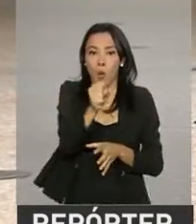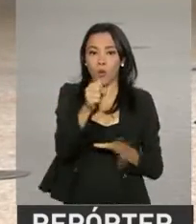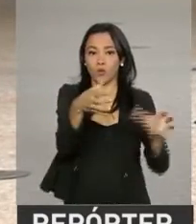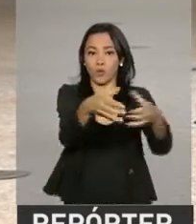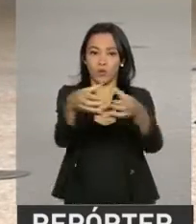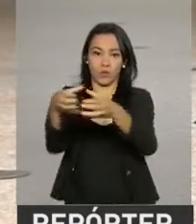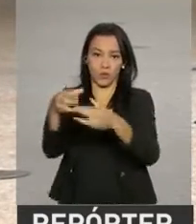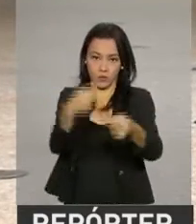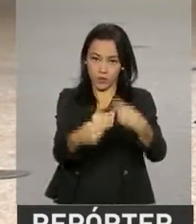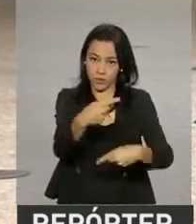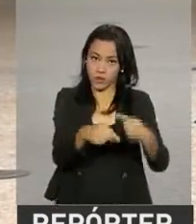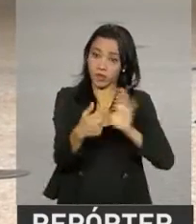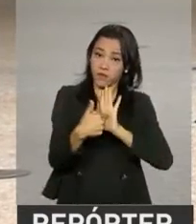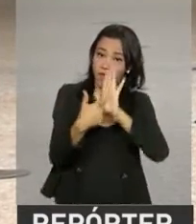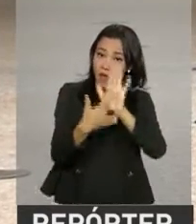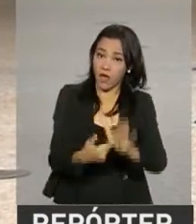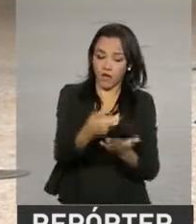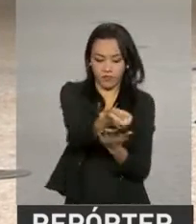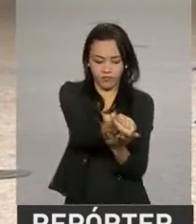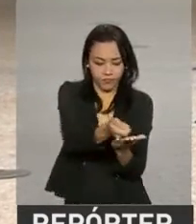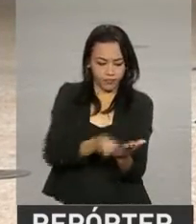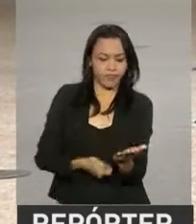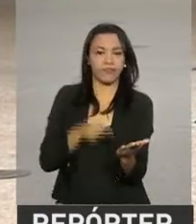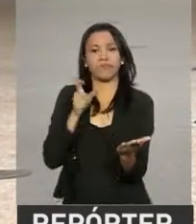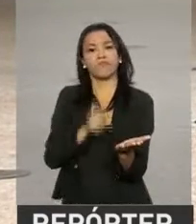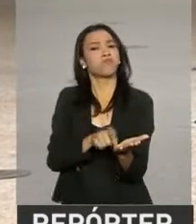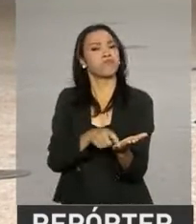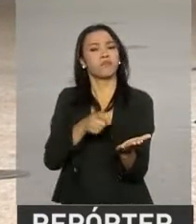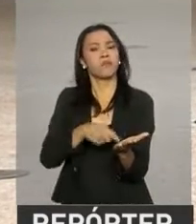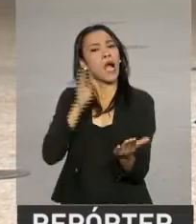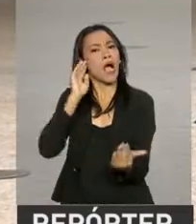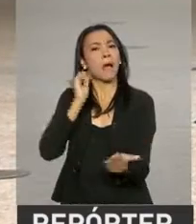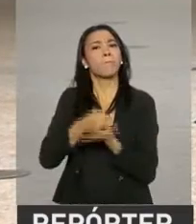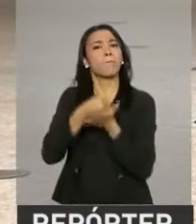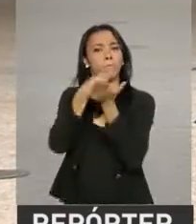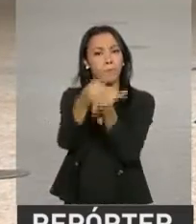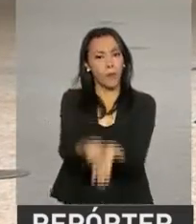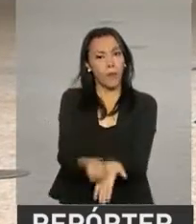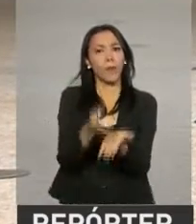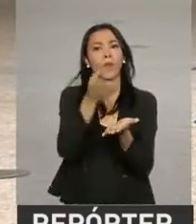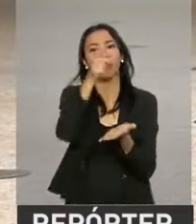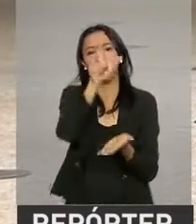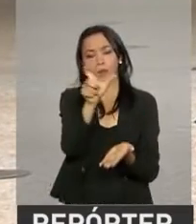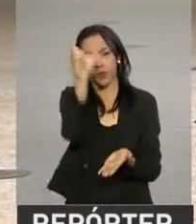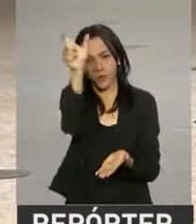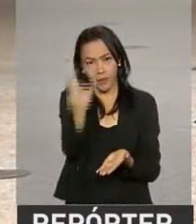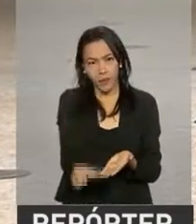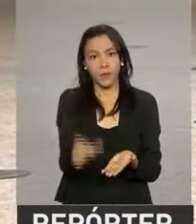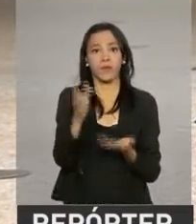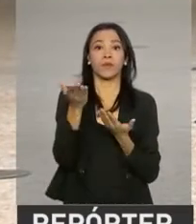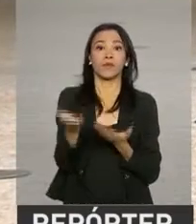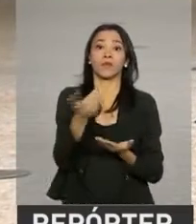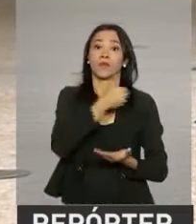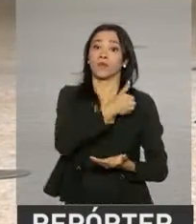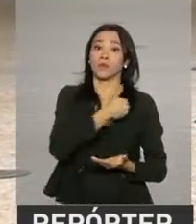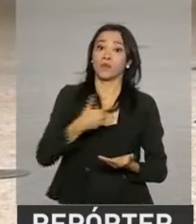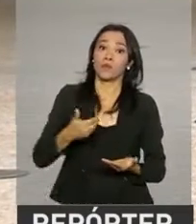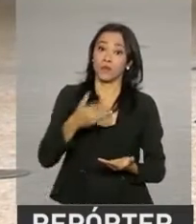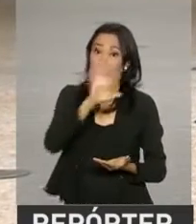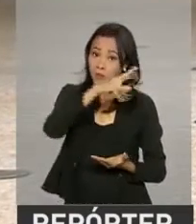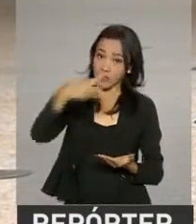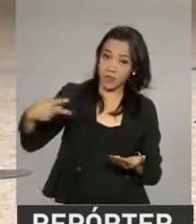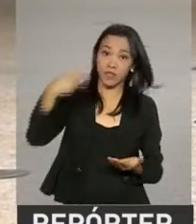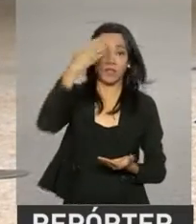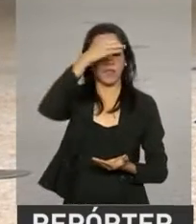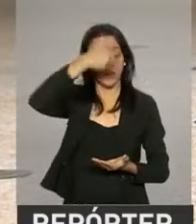Deputados manifestaram em uma nota manifestaram apoio absoluto e irrestrito às ações do governo de